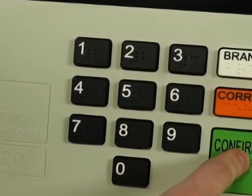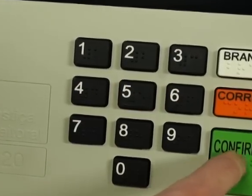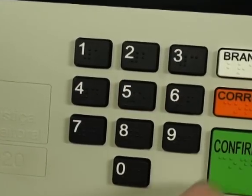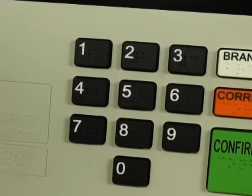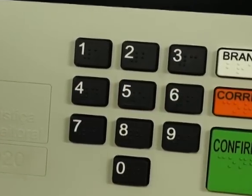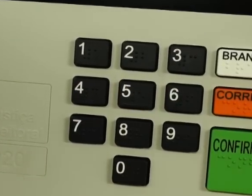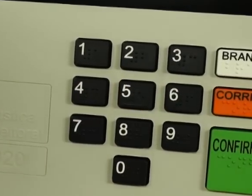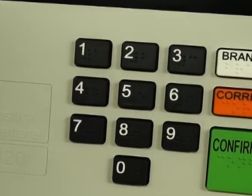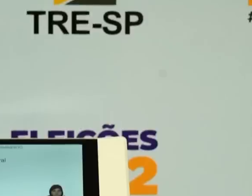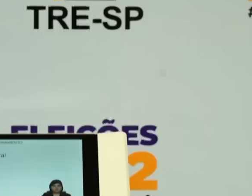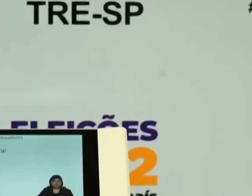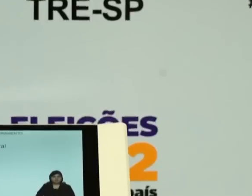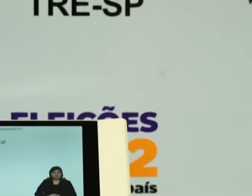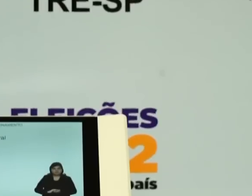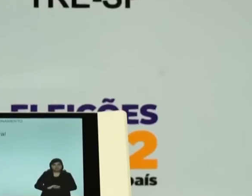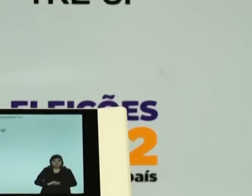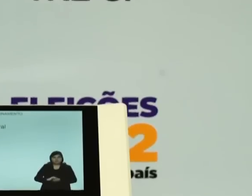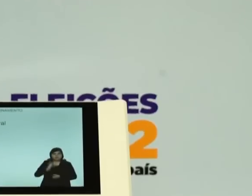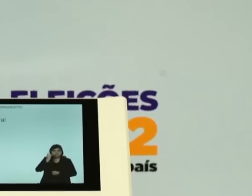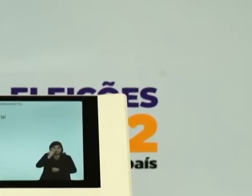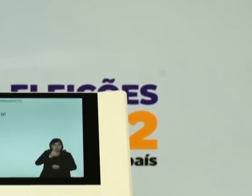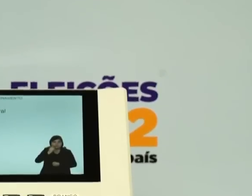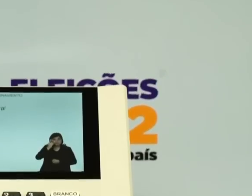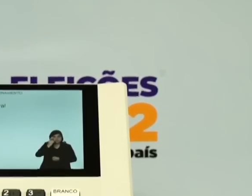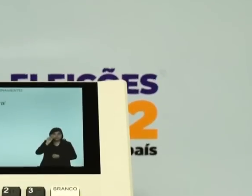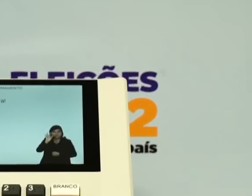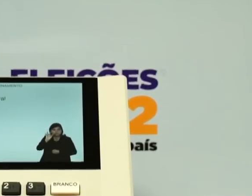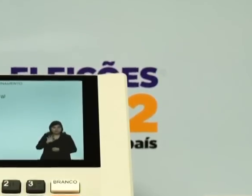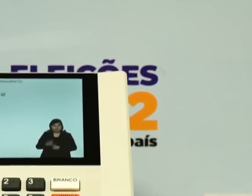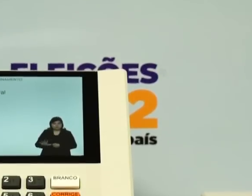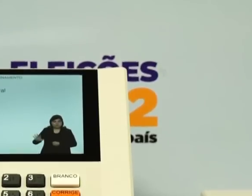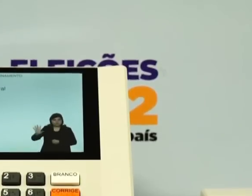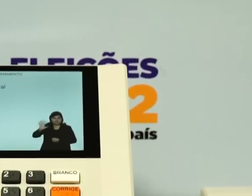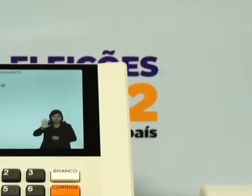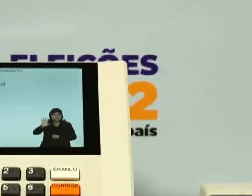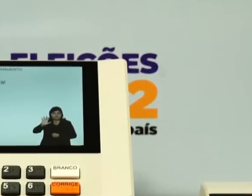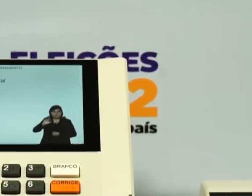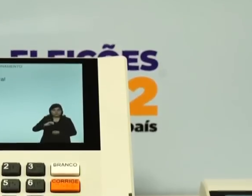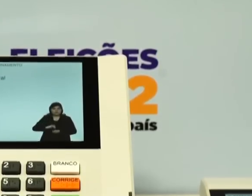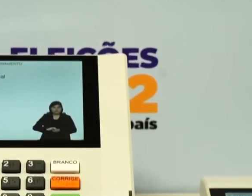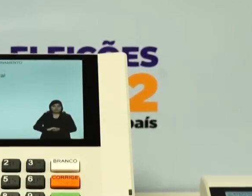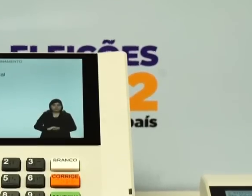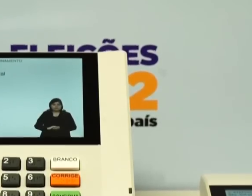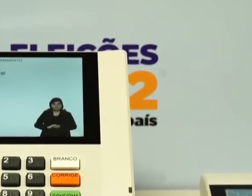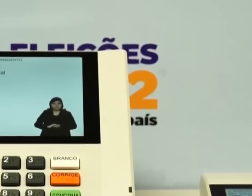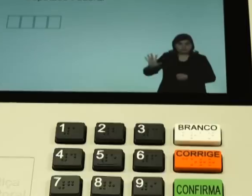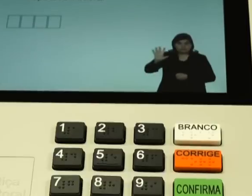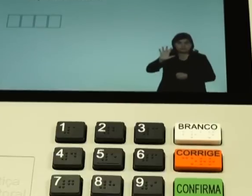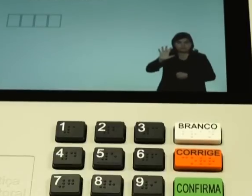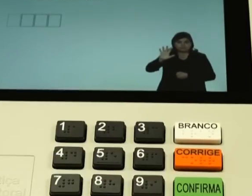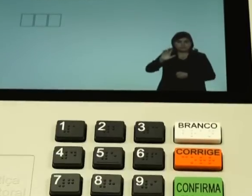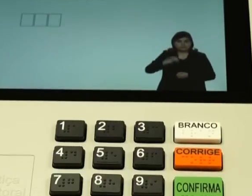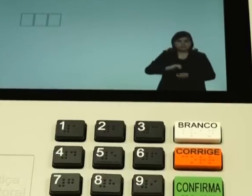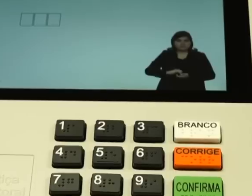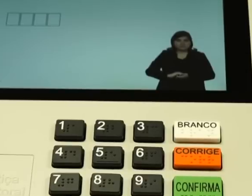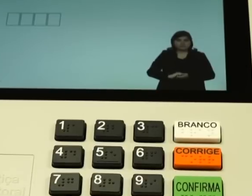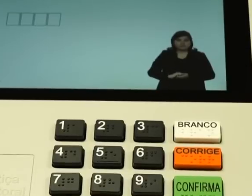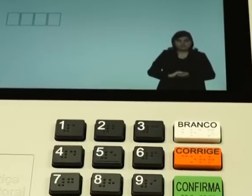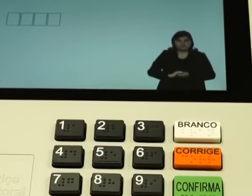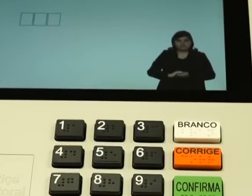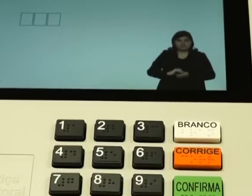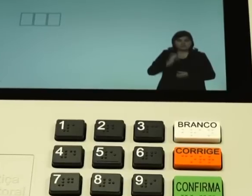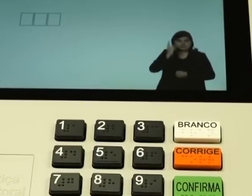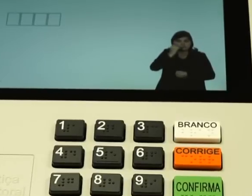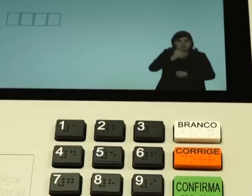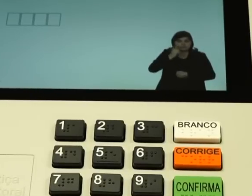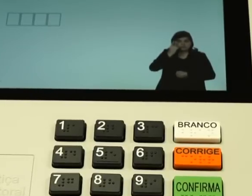numa carreata, numa passeata, ou seja, algo organizado para demonstrar uma força de campanha que indiretamente é uma forma